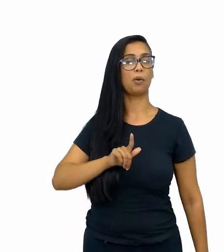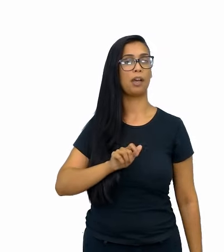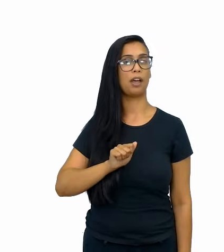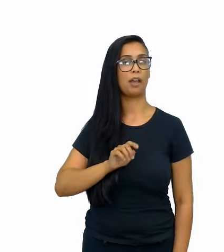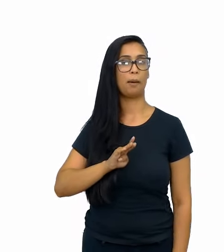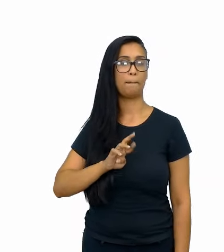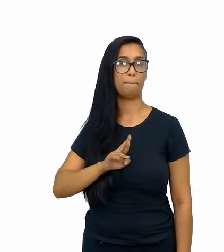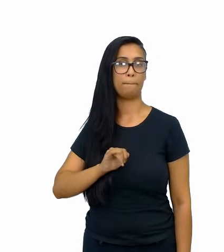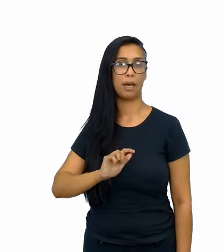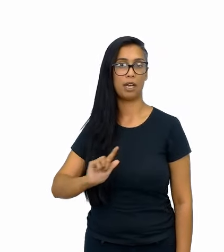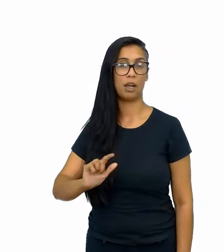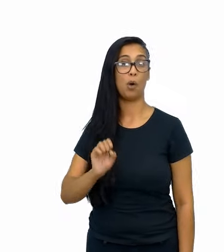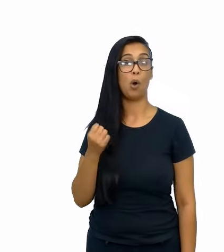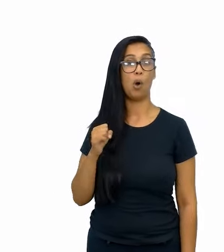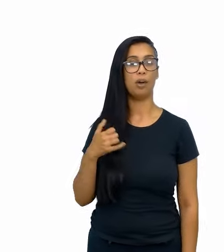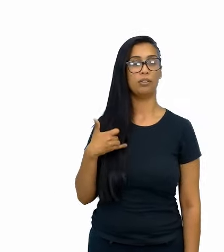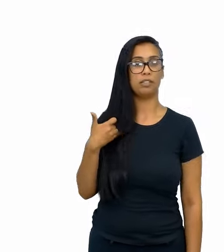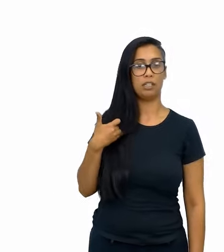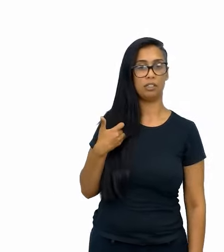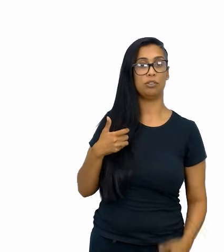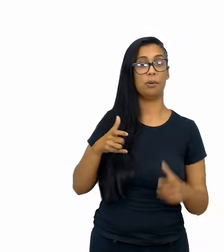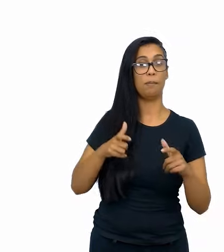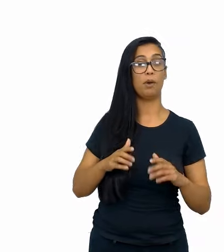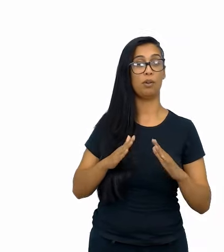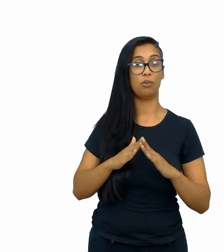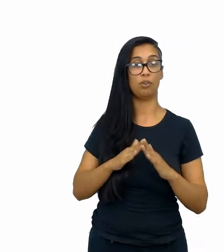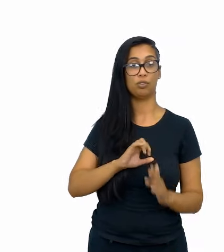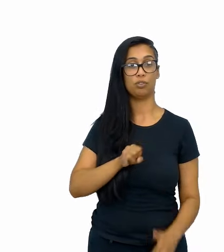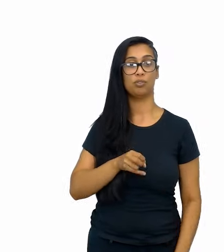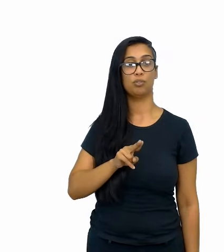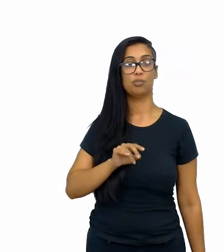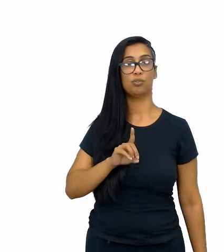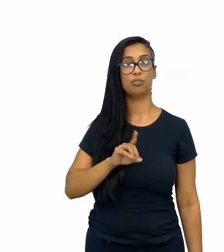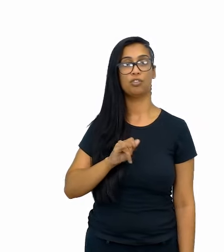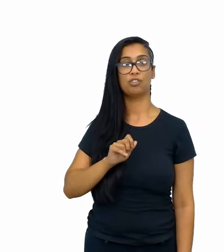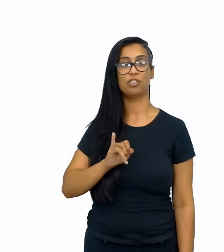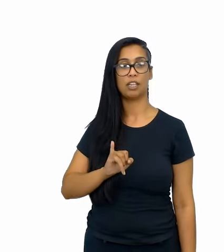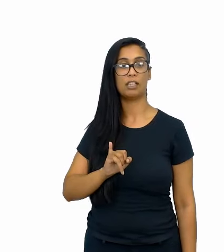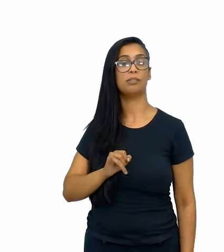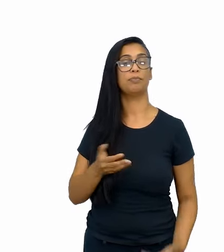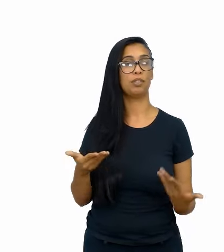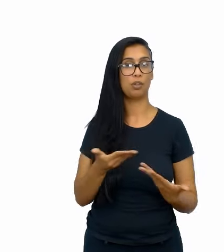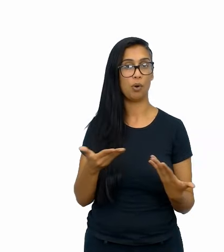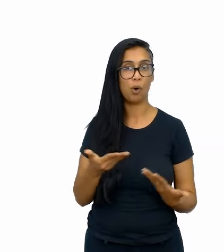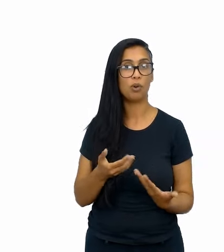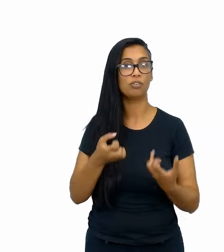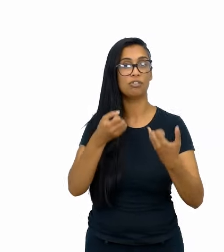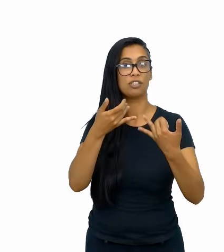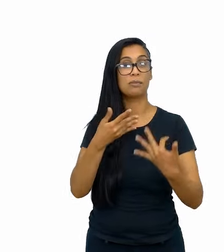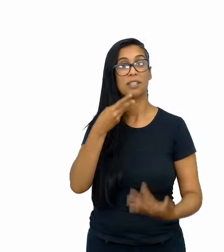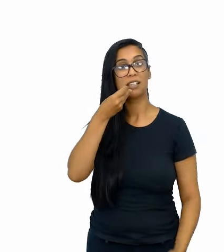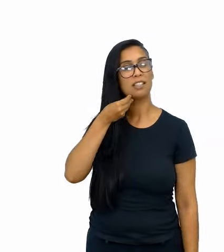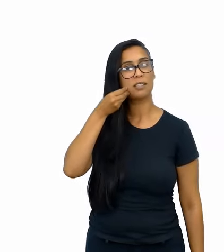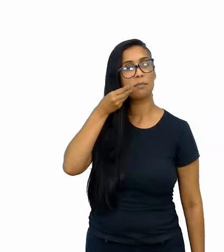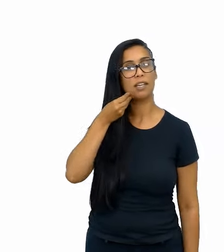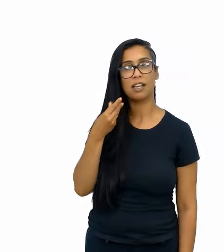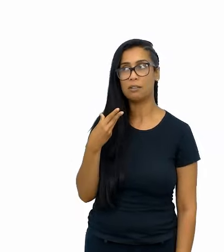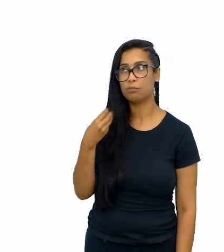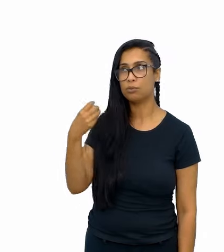8 anos e estou morando atualmente em Jundiaí. Vou contar um pouco sobre minha experiência com